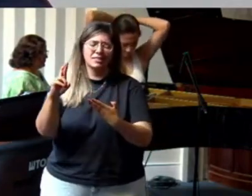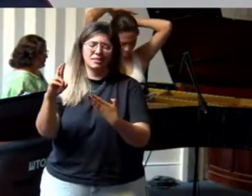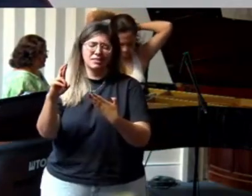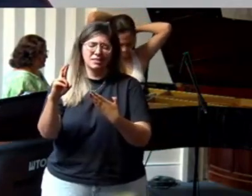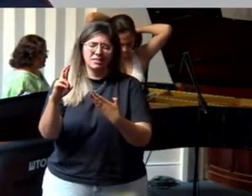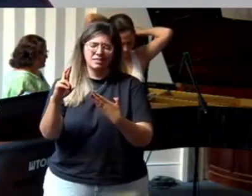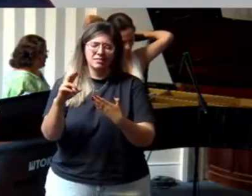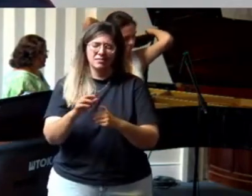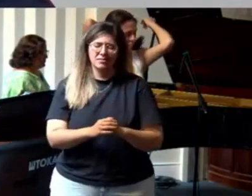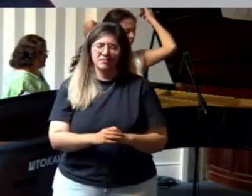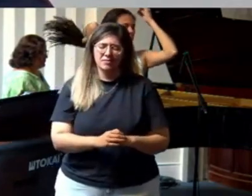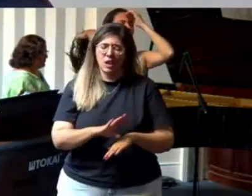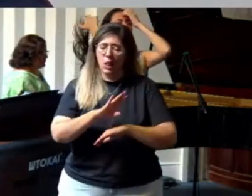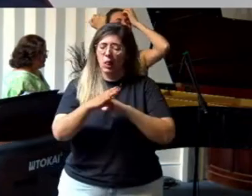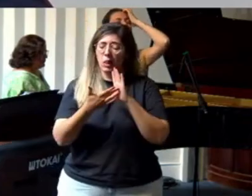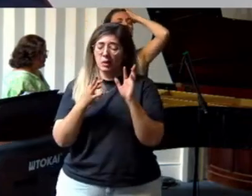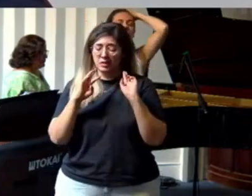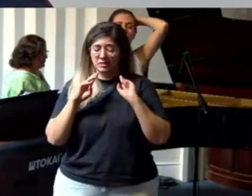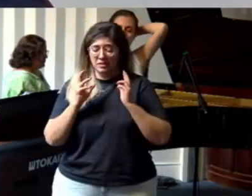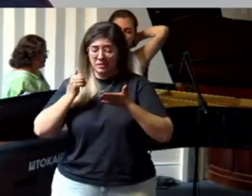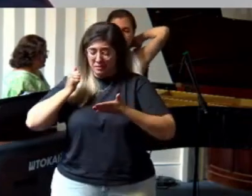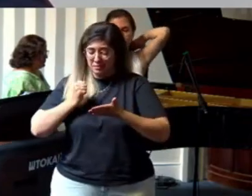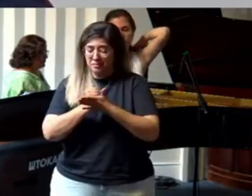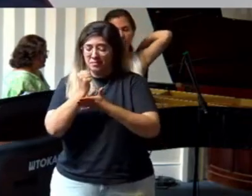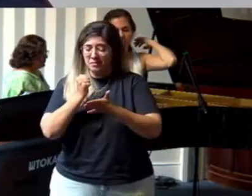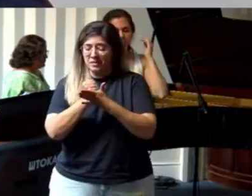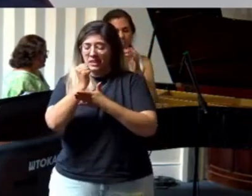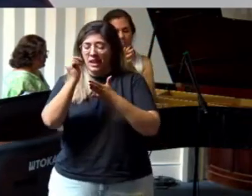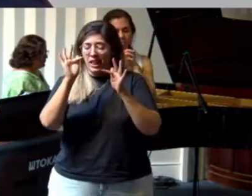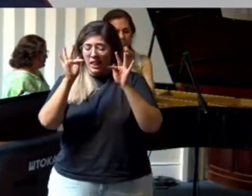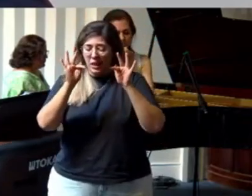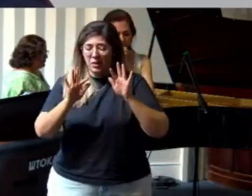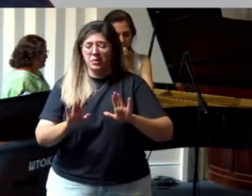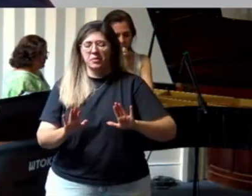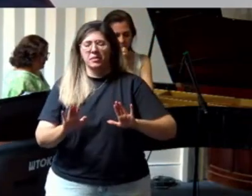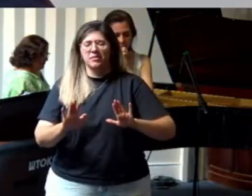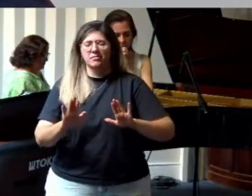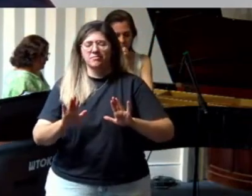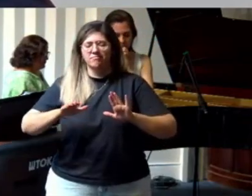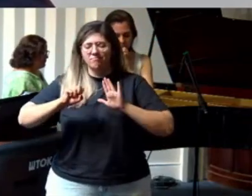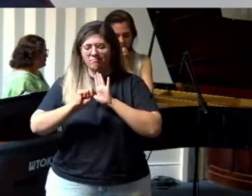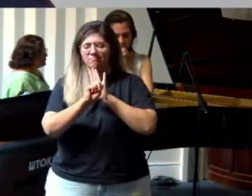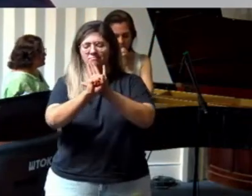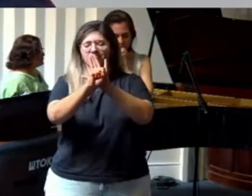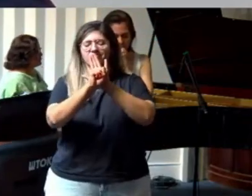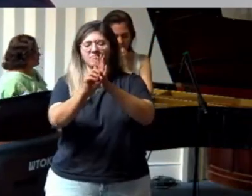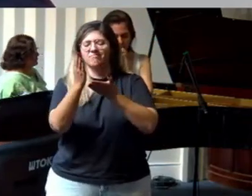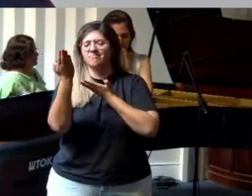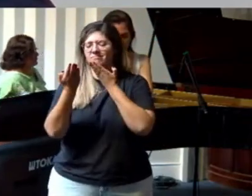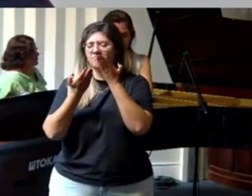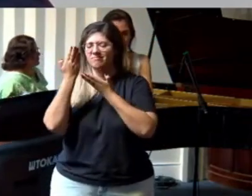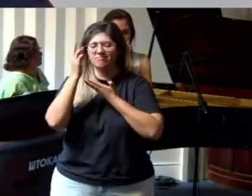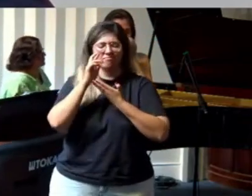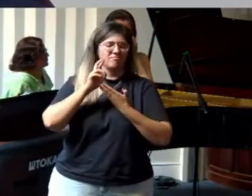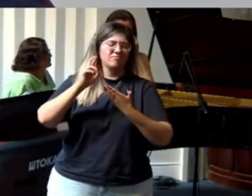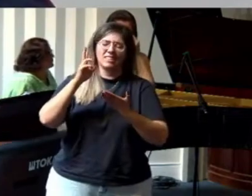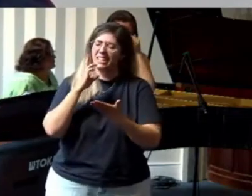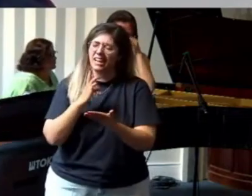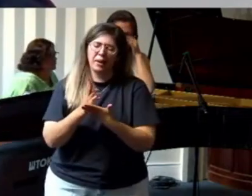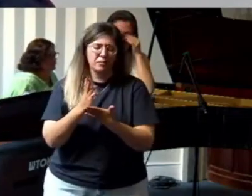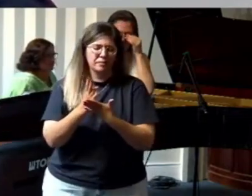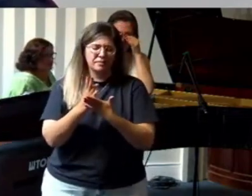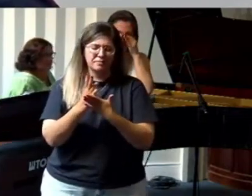a perseverança deve ser até o fim, porque ela é a marca dos verdadeiros servos de Deus. Sempre